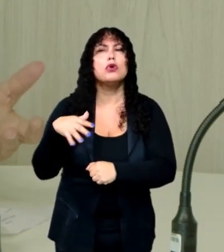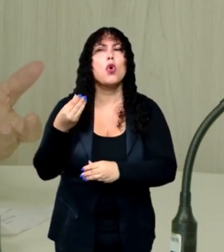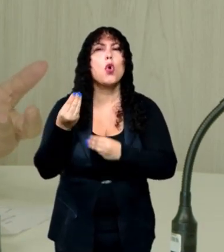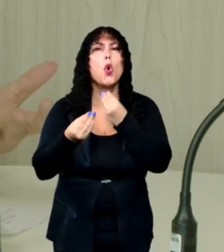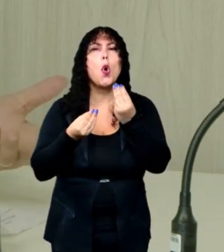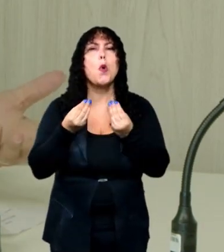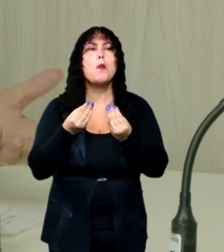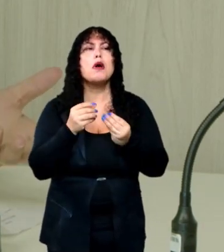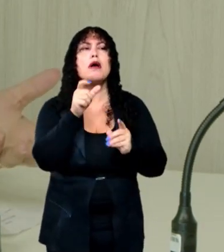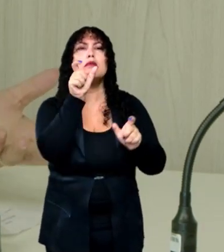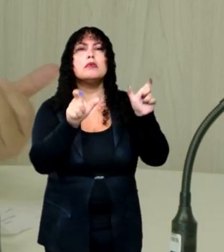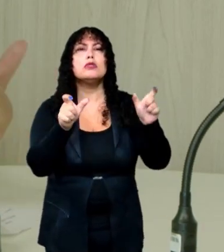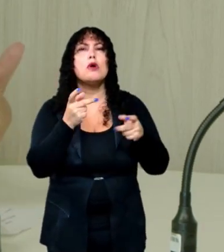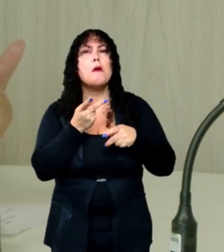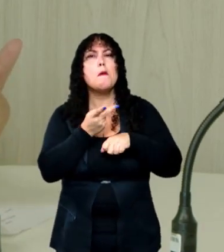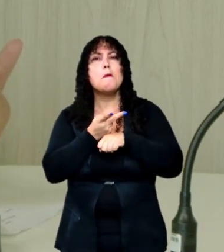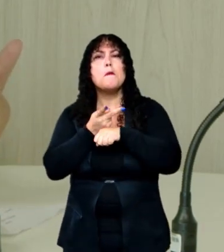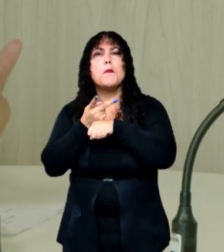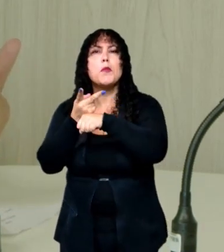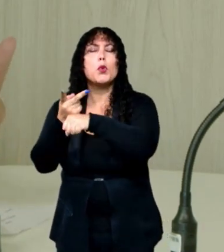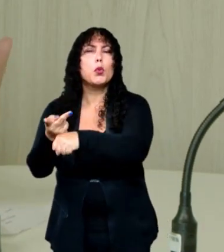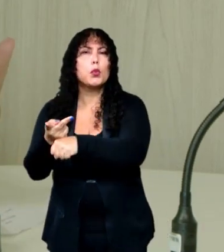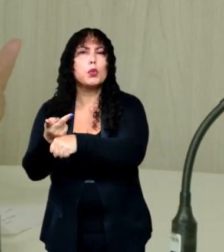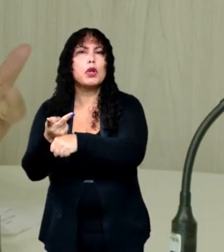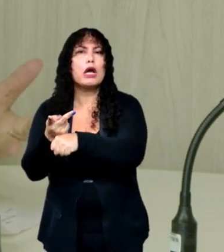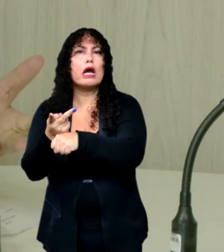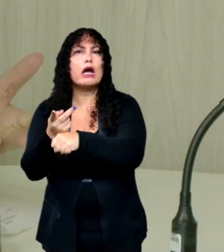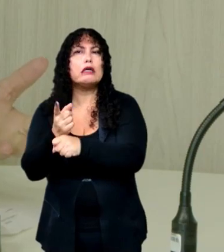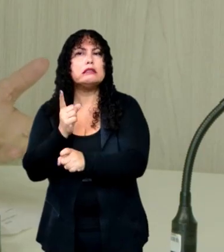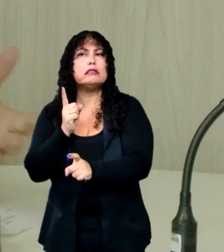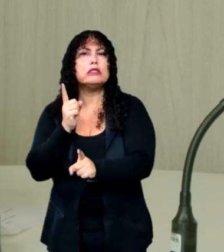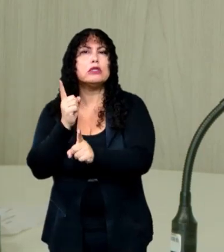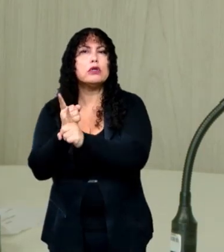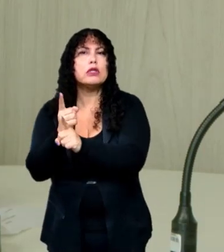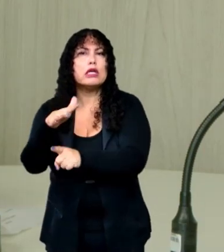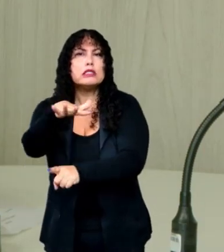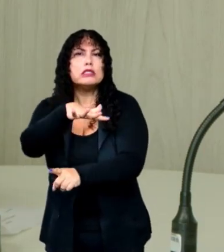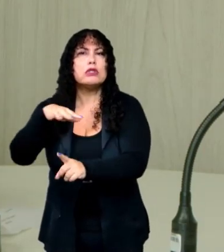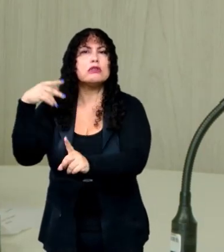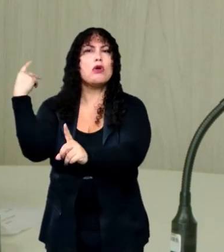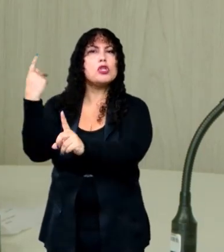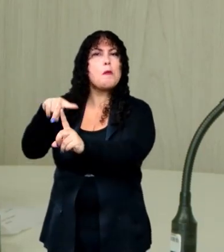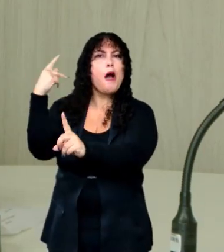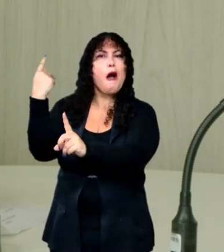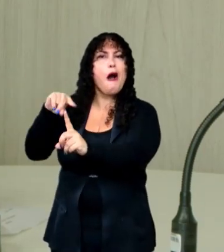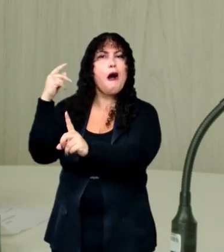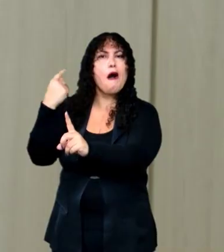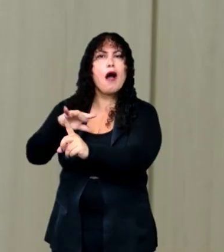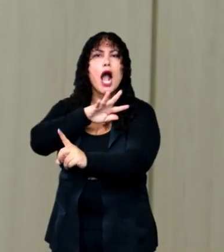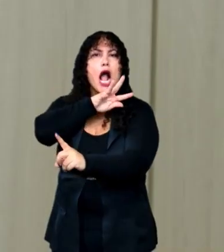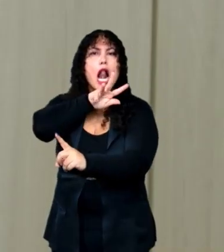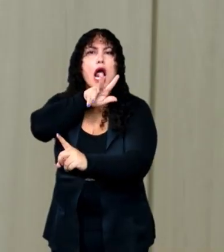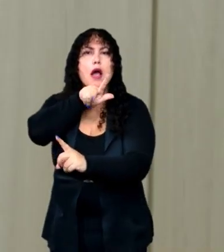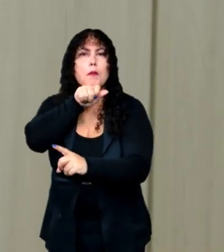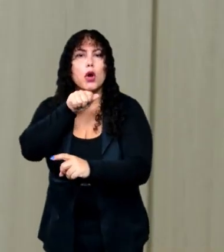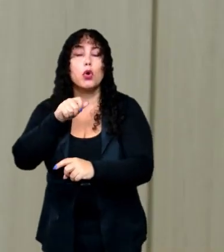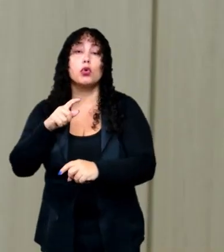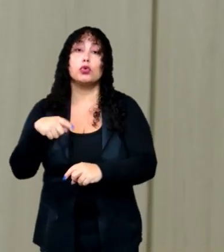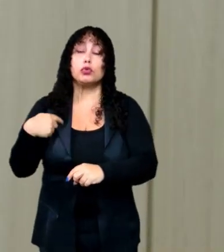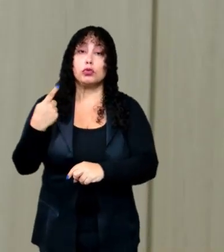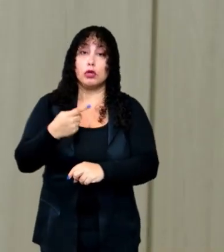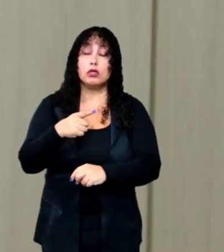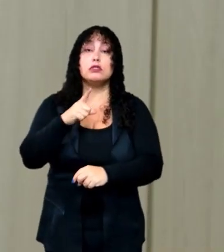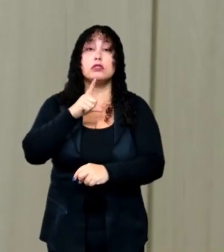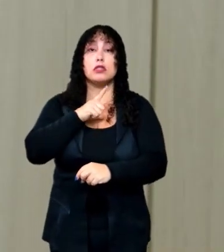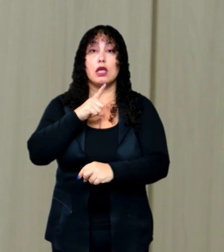devem procurar em caso de identificar a situação de maus tratos? Então, a gente